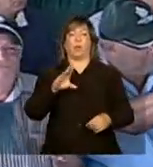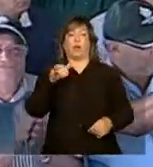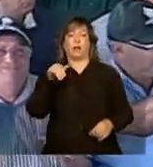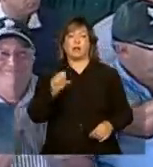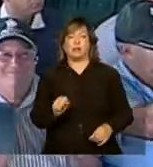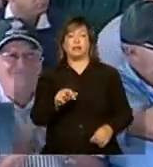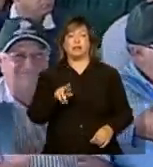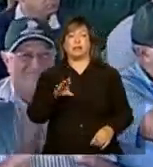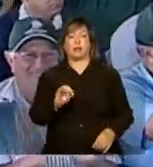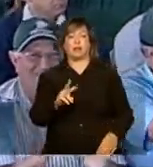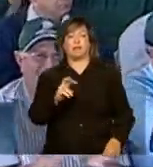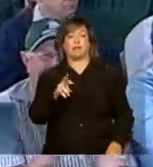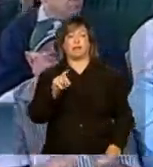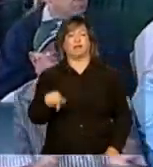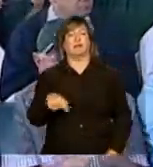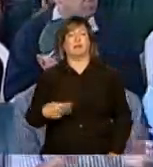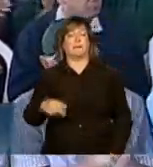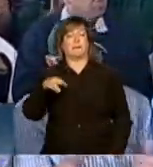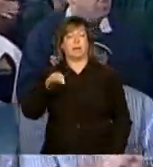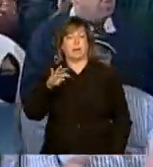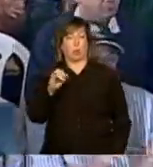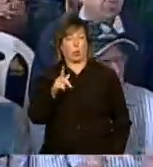e do Brasil.